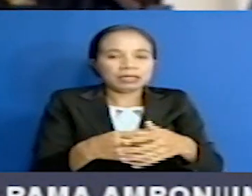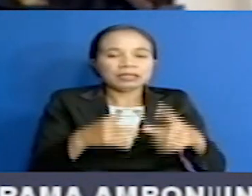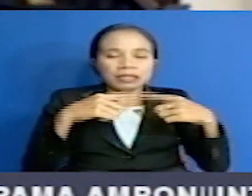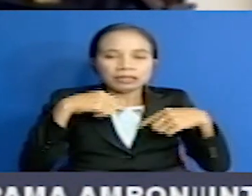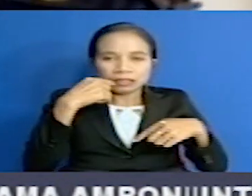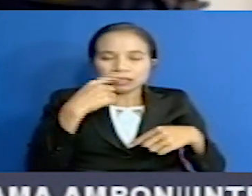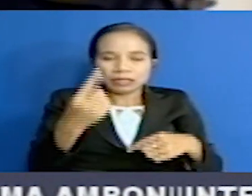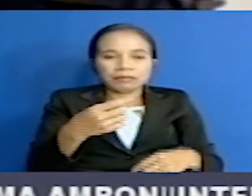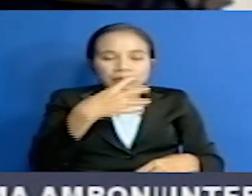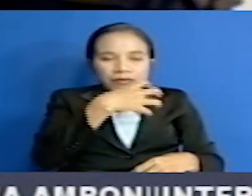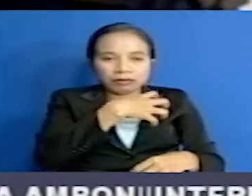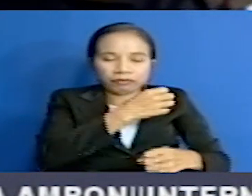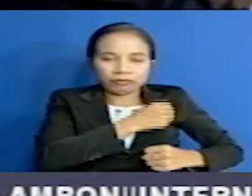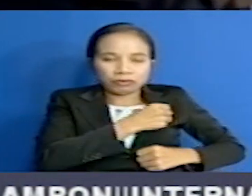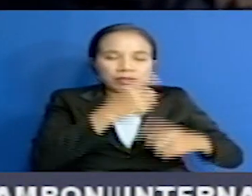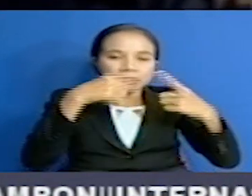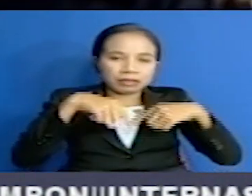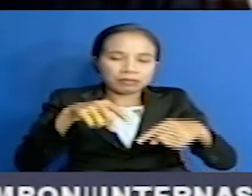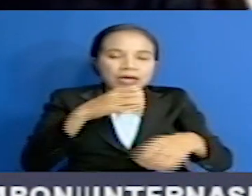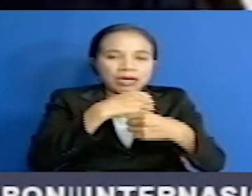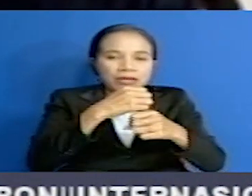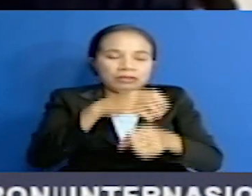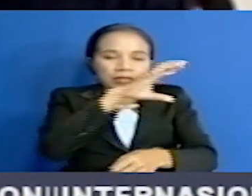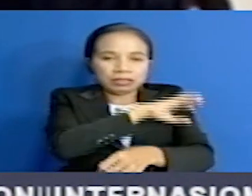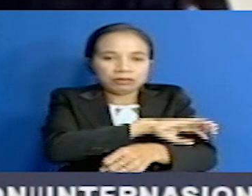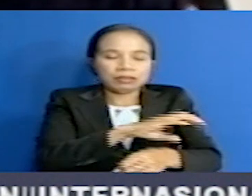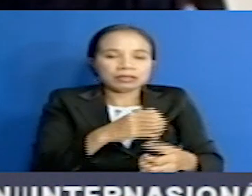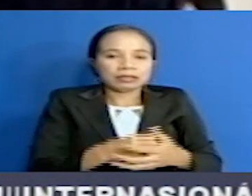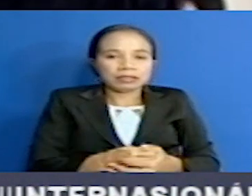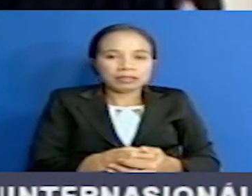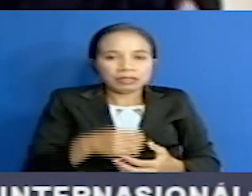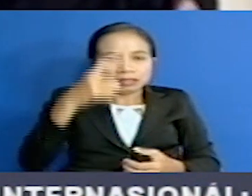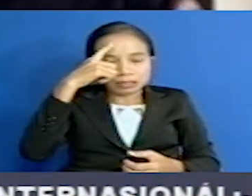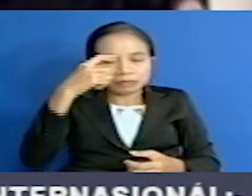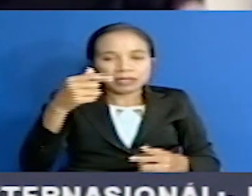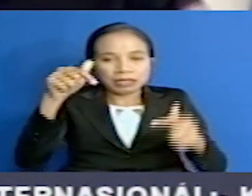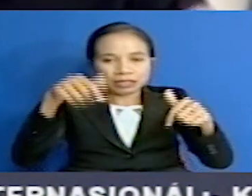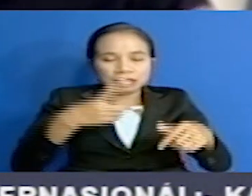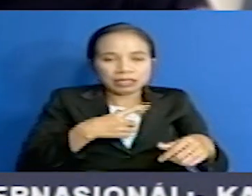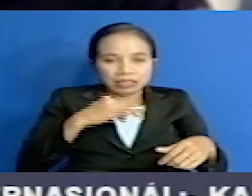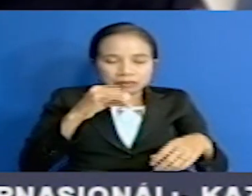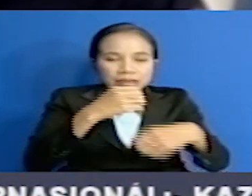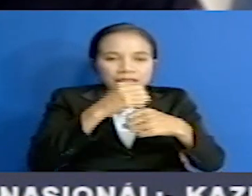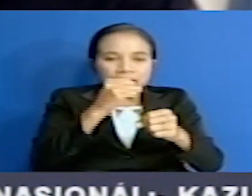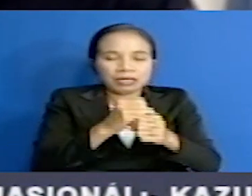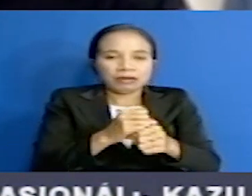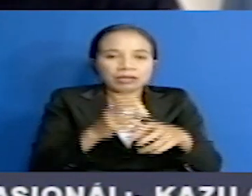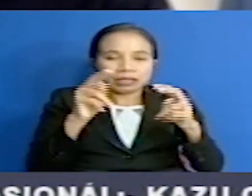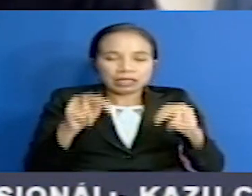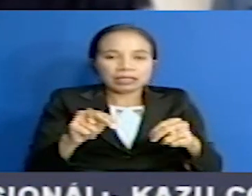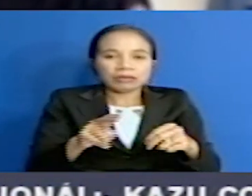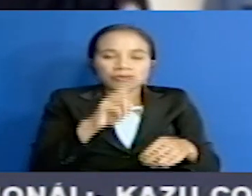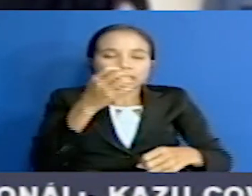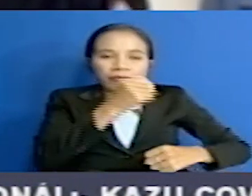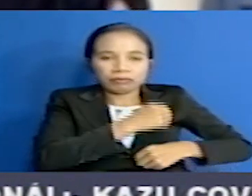hena ba, pandu ita reforsa te hena ba, iya indikasa mi daru ka kore hedili. Tama nema ke hedili mo zita forma ona, orienta na ba kongan sira,